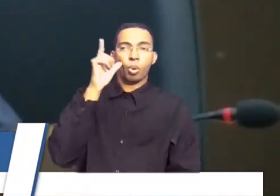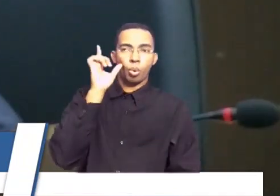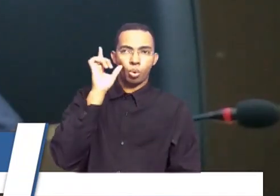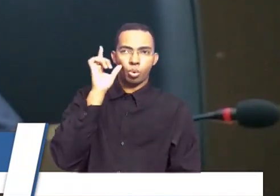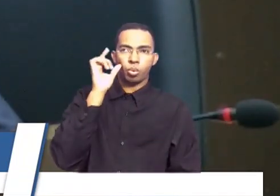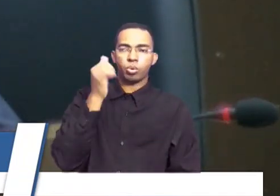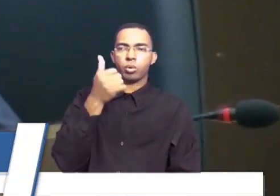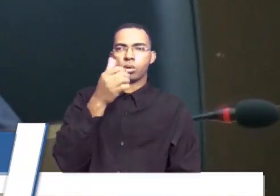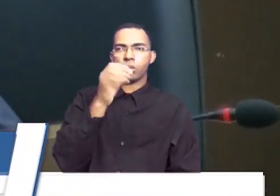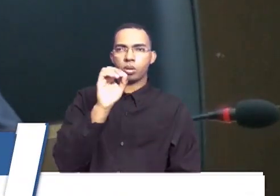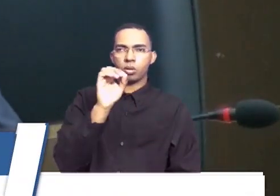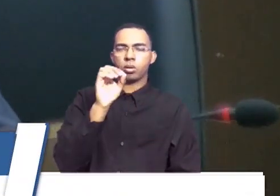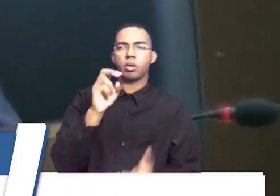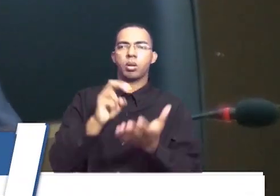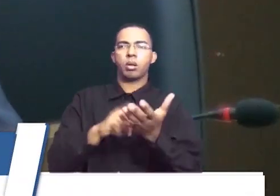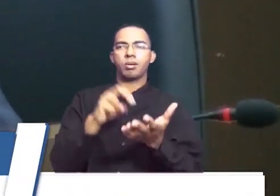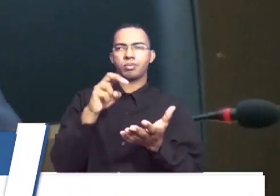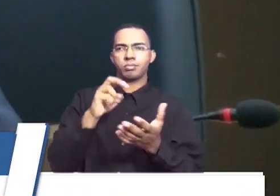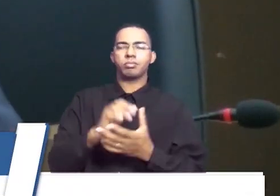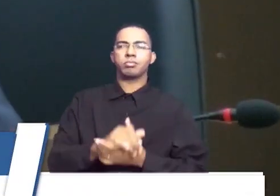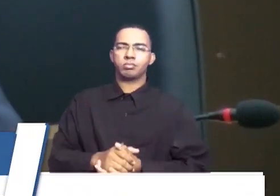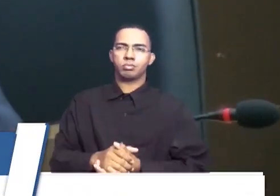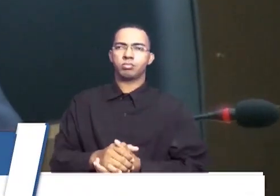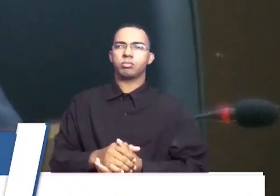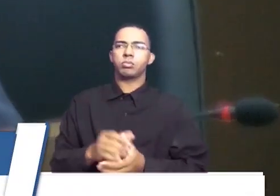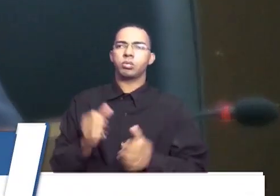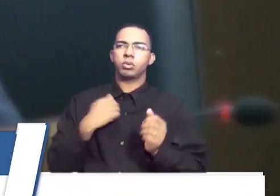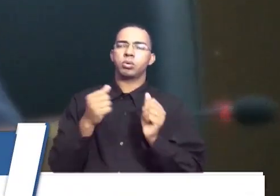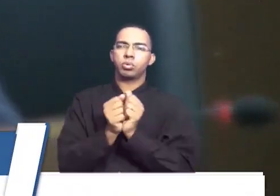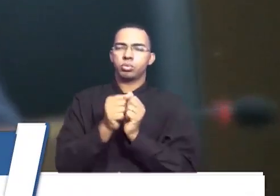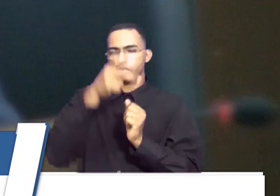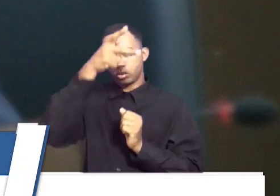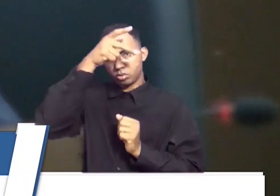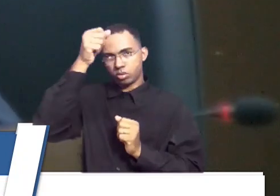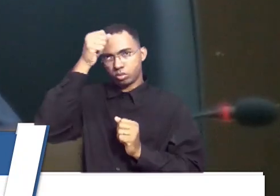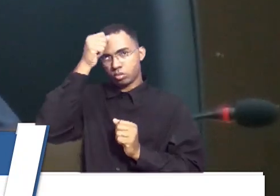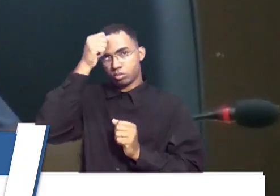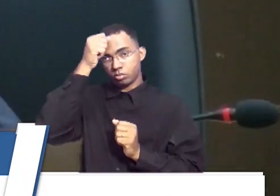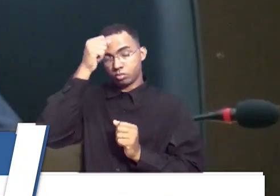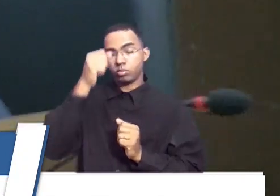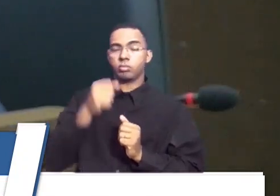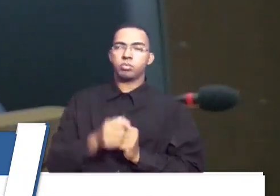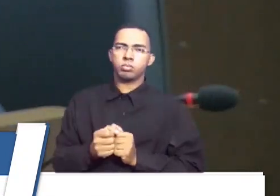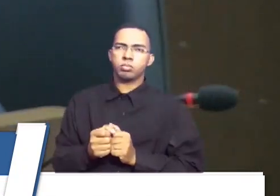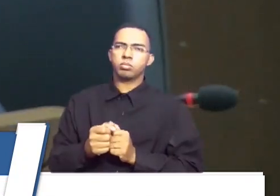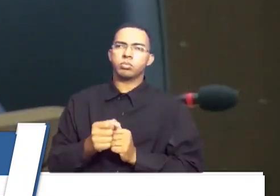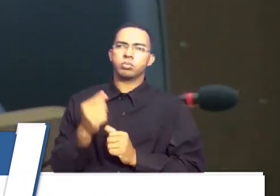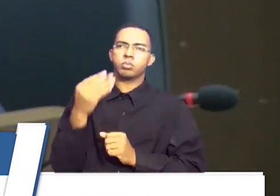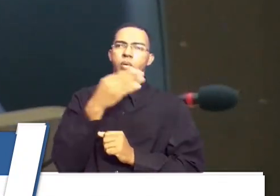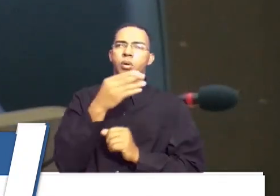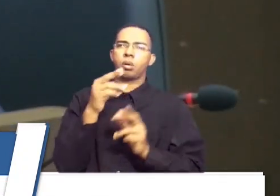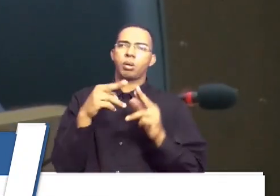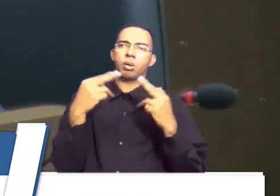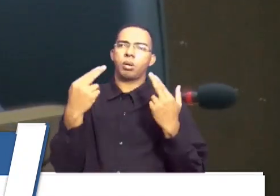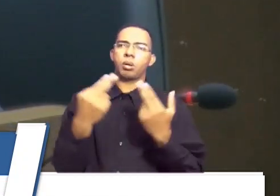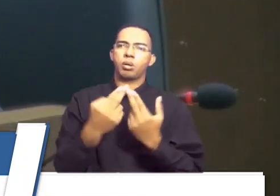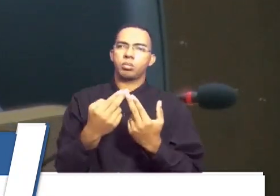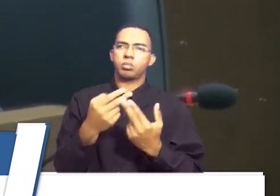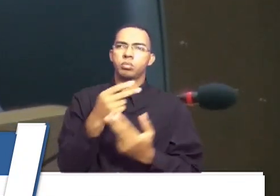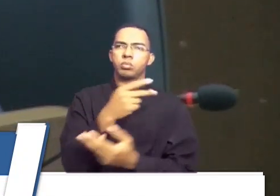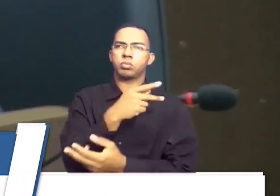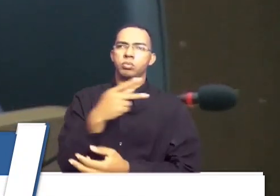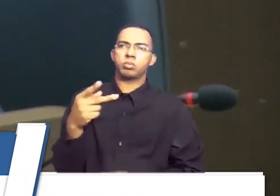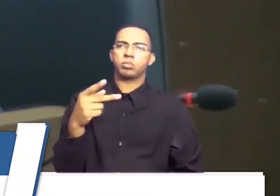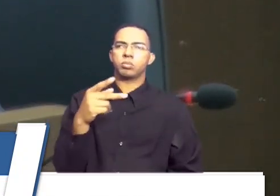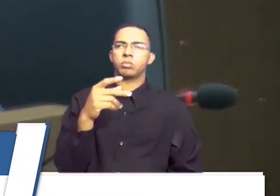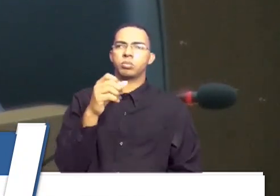manhã, eu, o prefeito Alexandre, estivemos numa reunião com o presidente do FDE, o senhor